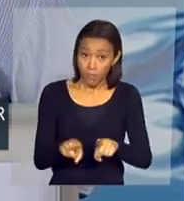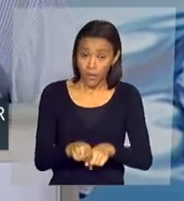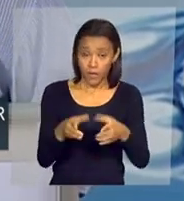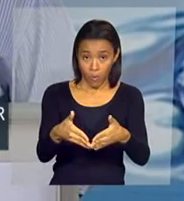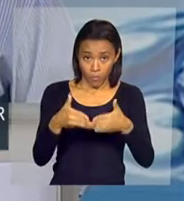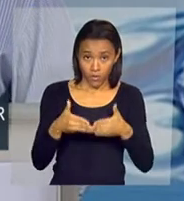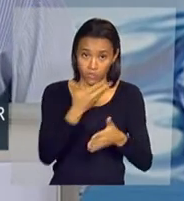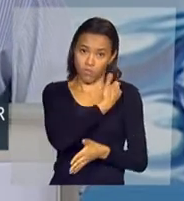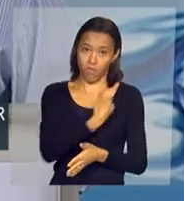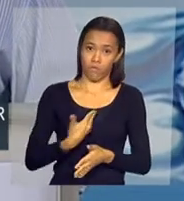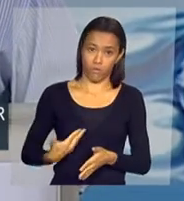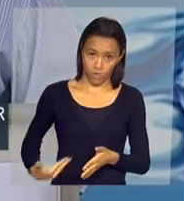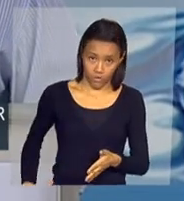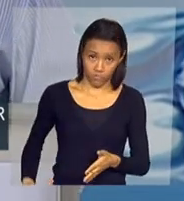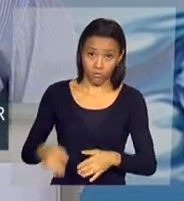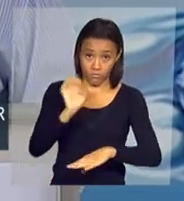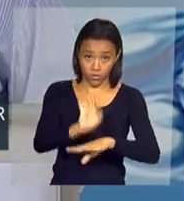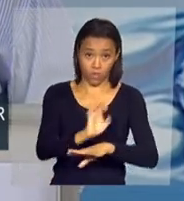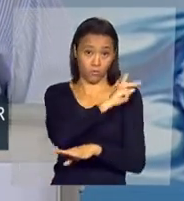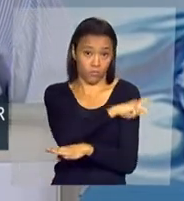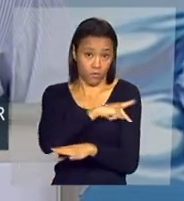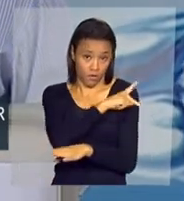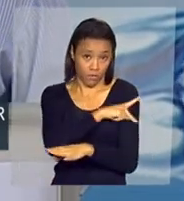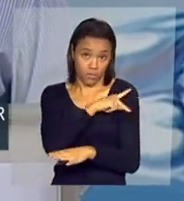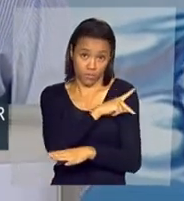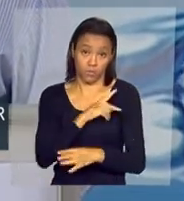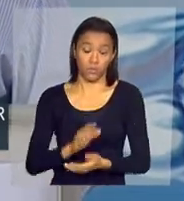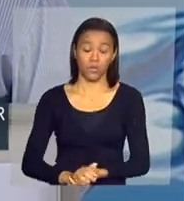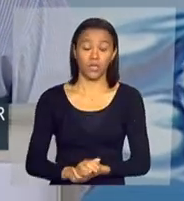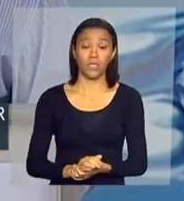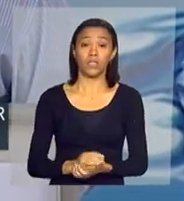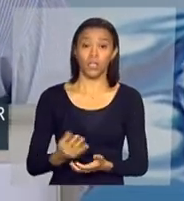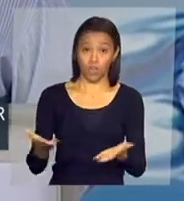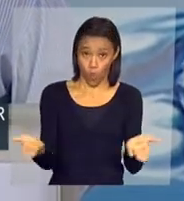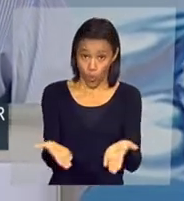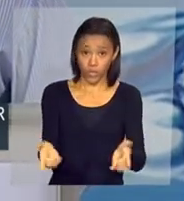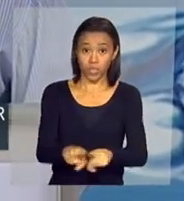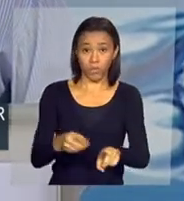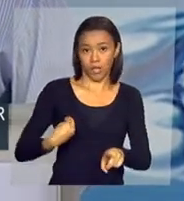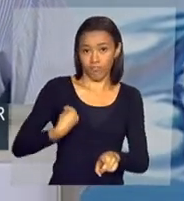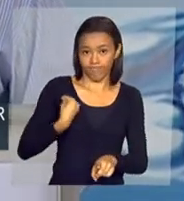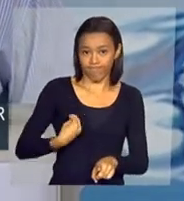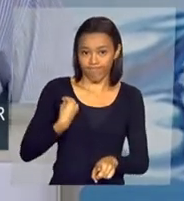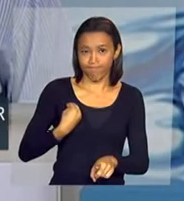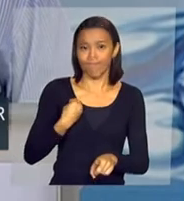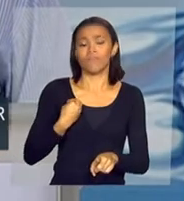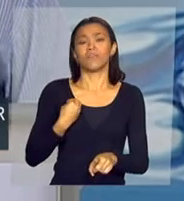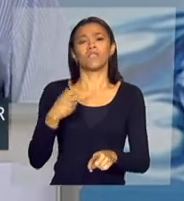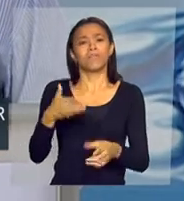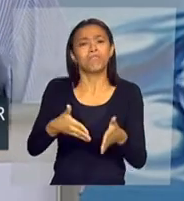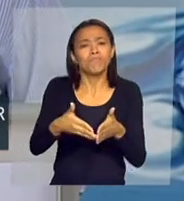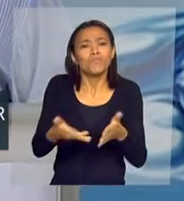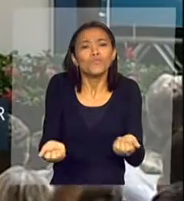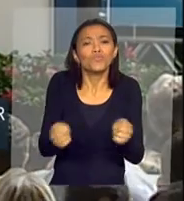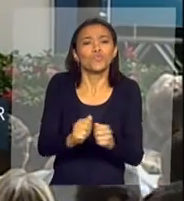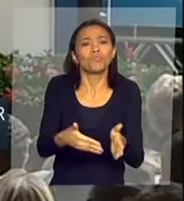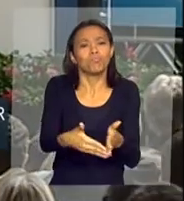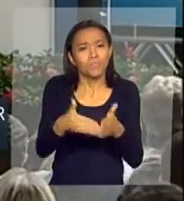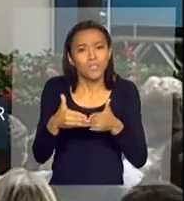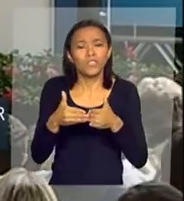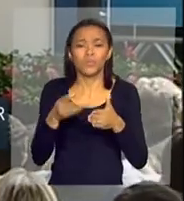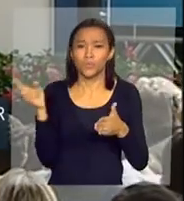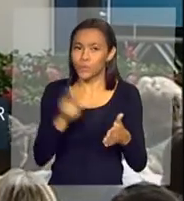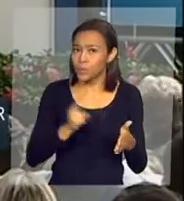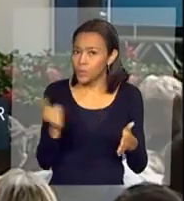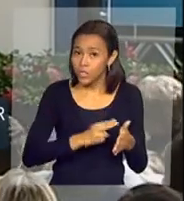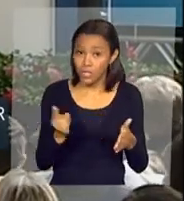governador também, governador Wilson Martins, que aqui se encontra, para que também se some a este pedido de urgência na conclusão